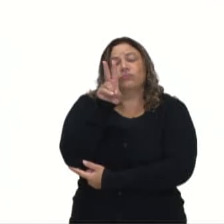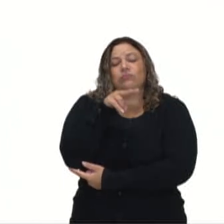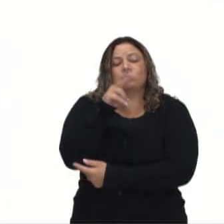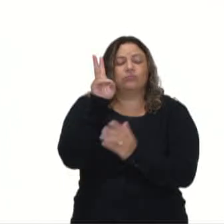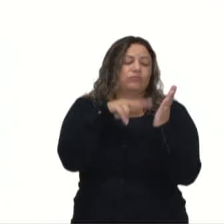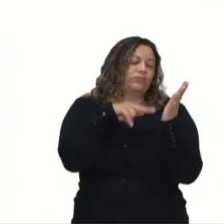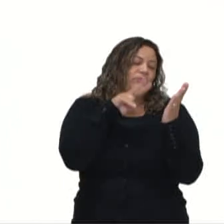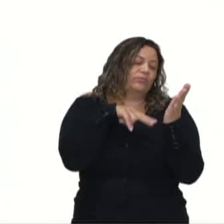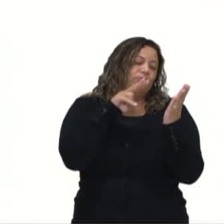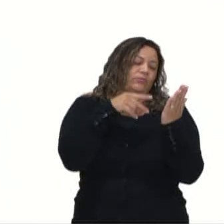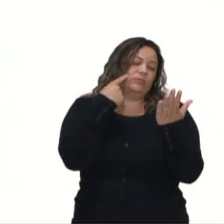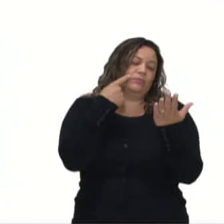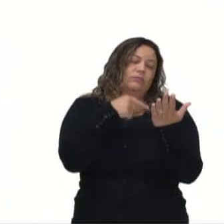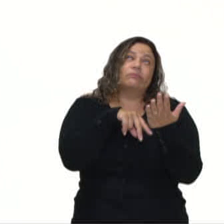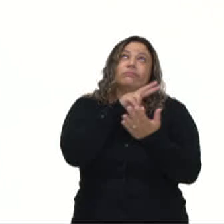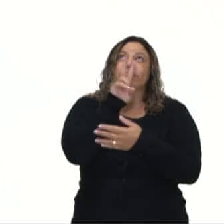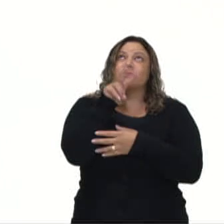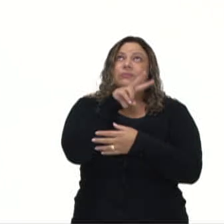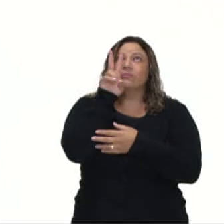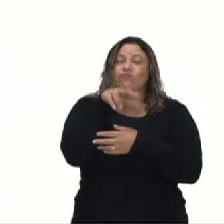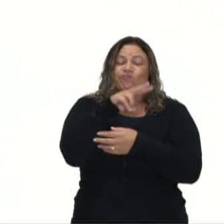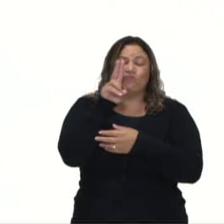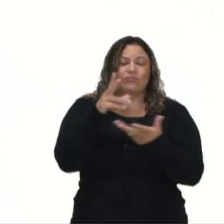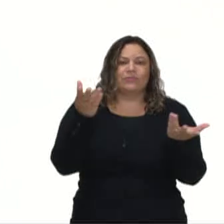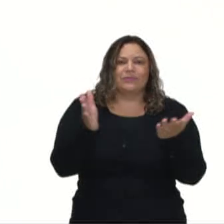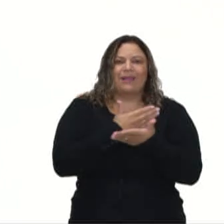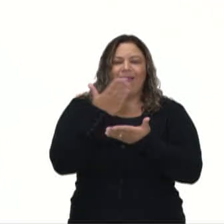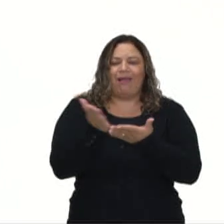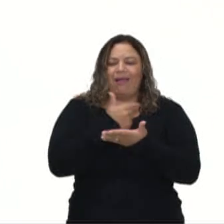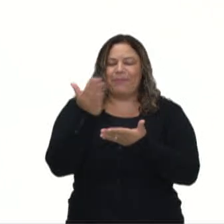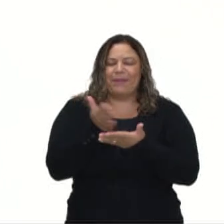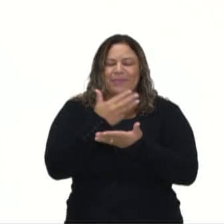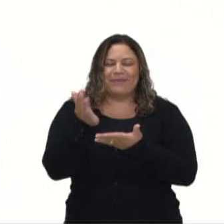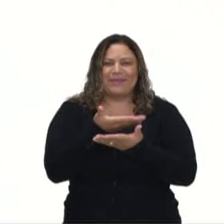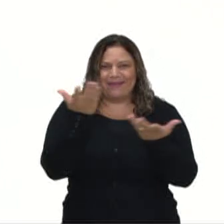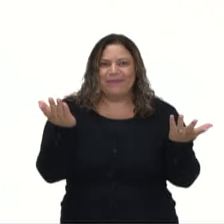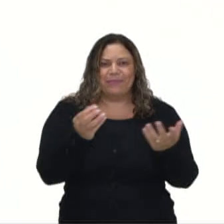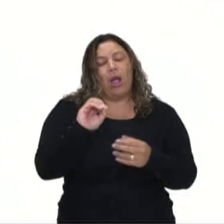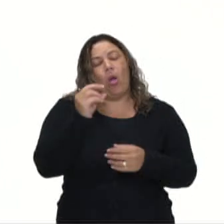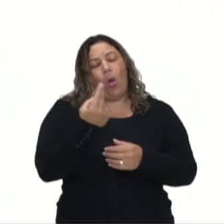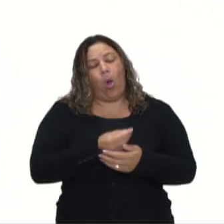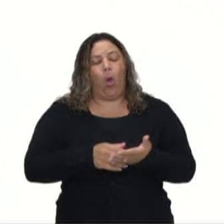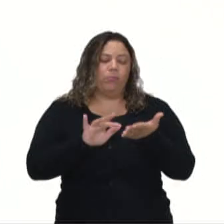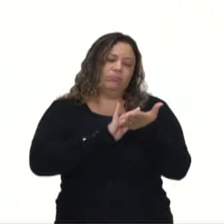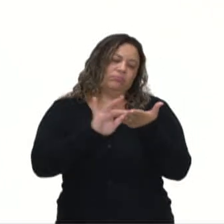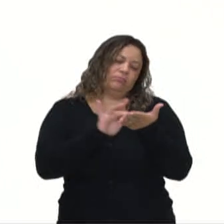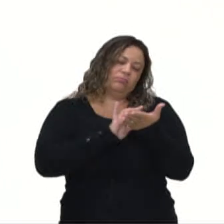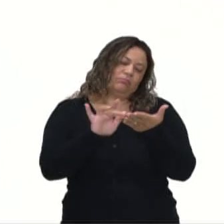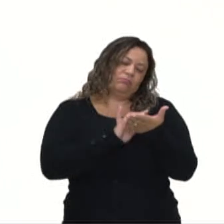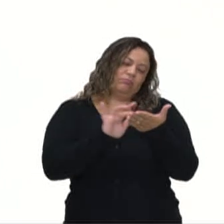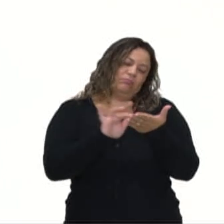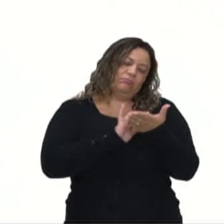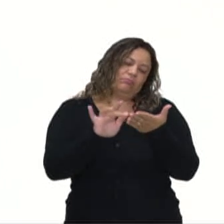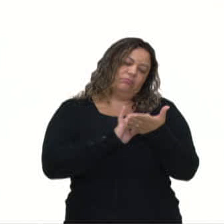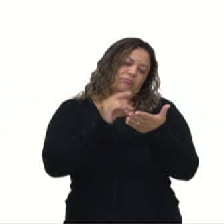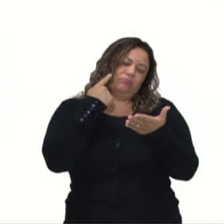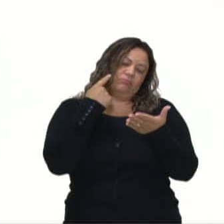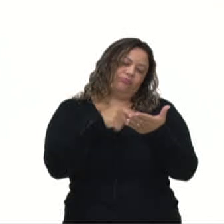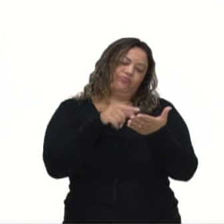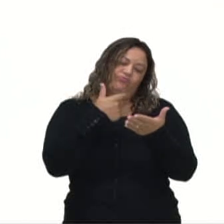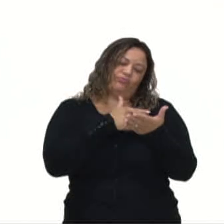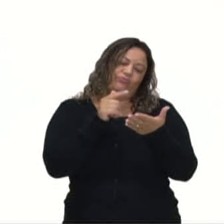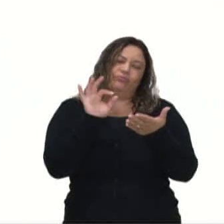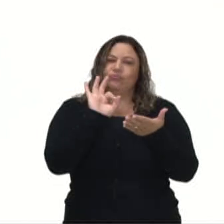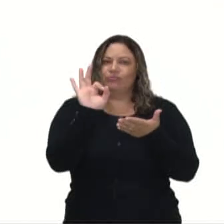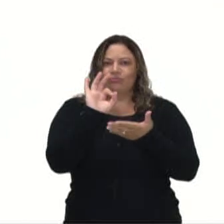lendo ininterruptamente Atlas, Atlas, Atlas, Atlas, ou mexendo no celular sem sinal.